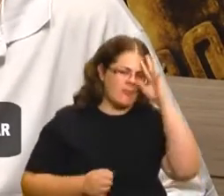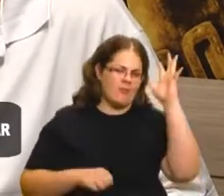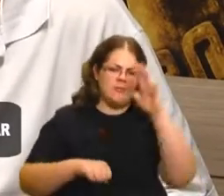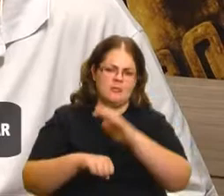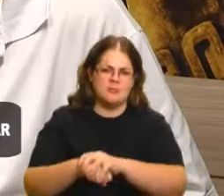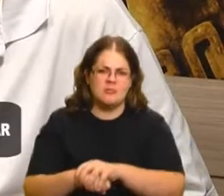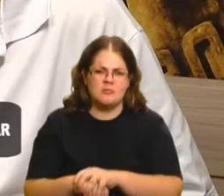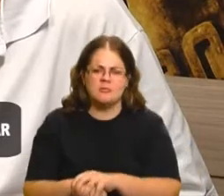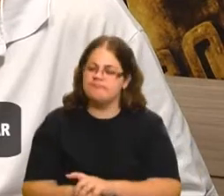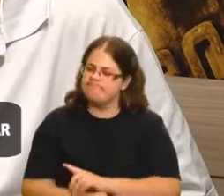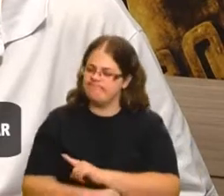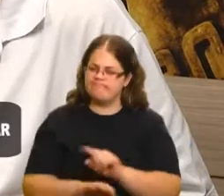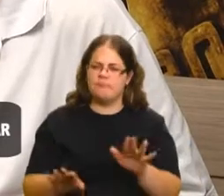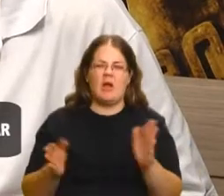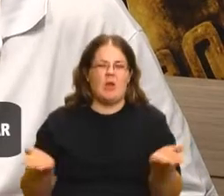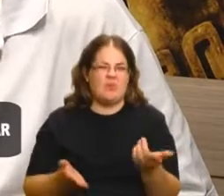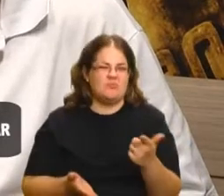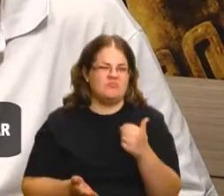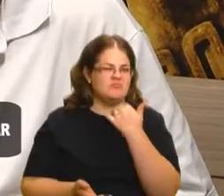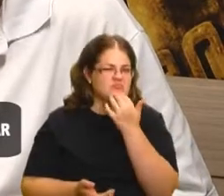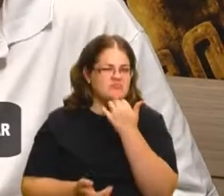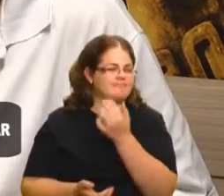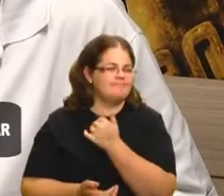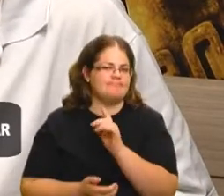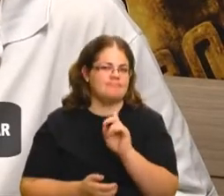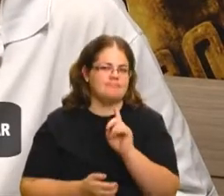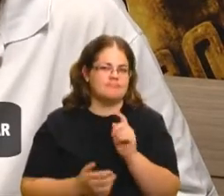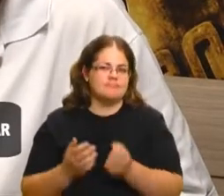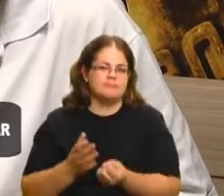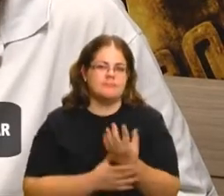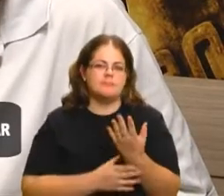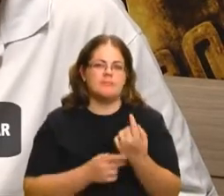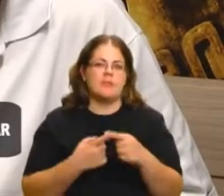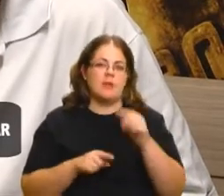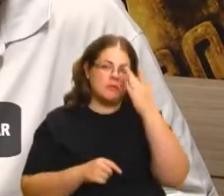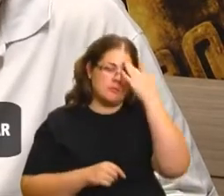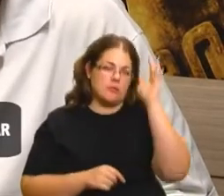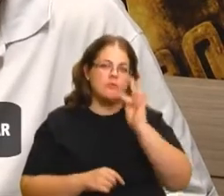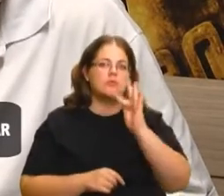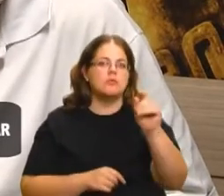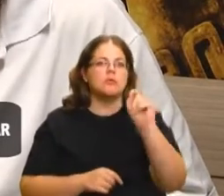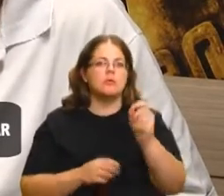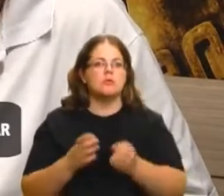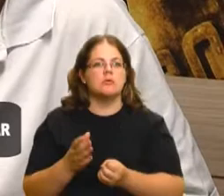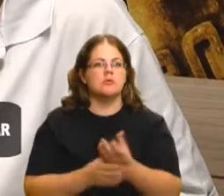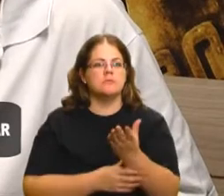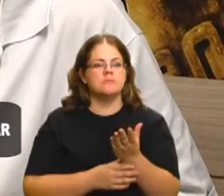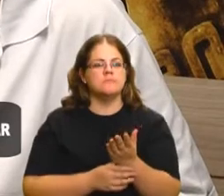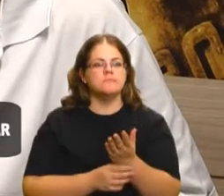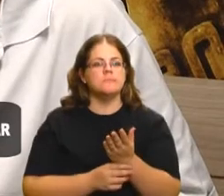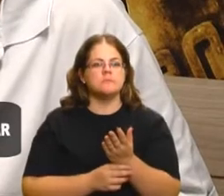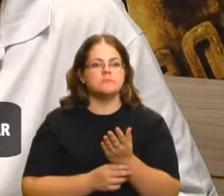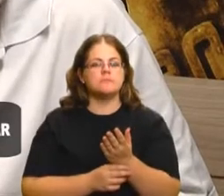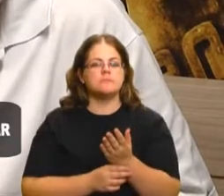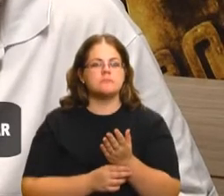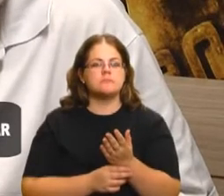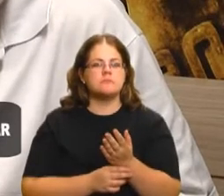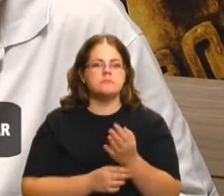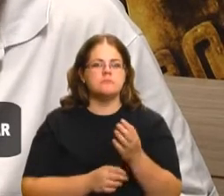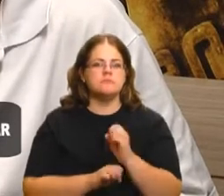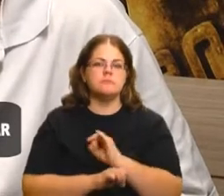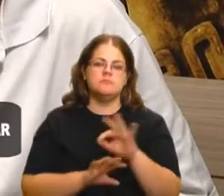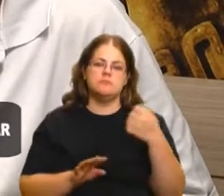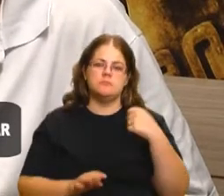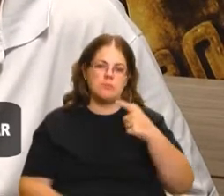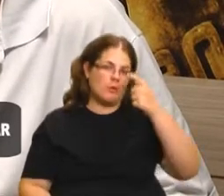há clima hoje, não vejo a mínima chance, mas nunca se sabe o que o futuro vai trazer. Então, é preciso